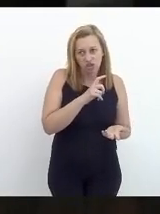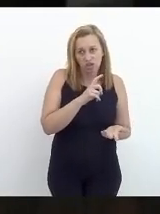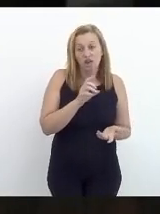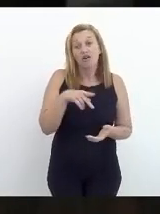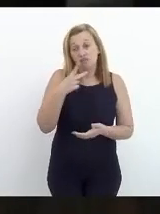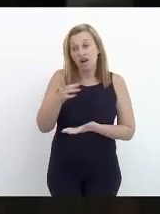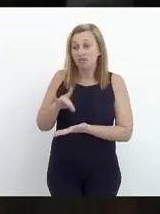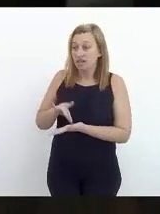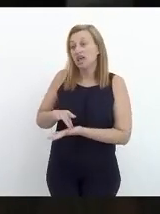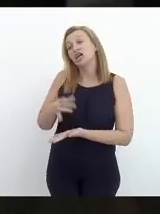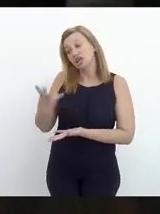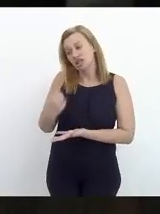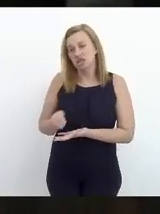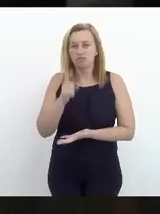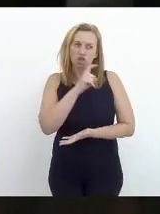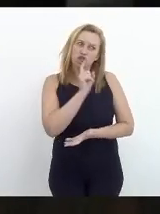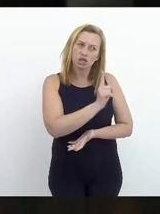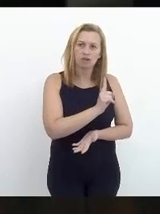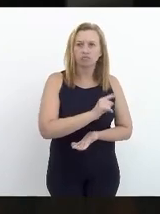mas mentiras não.